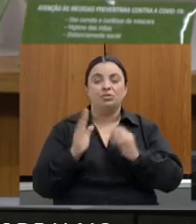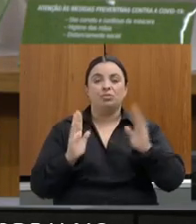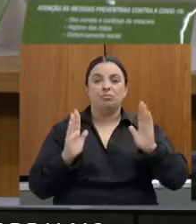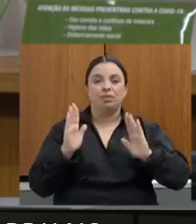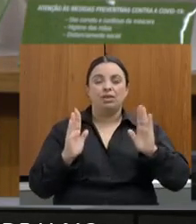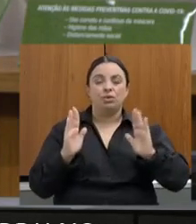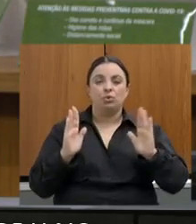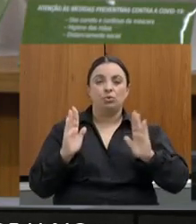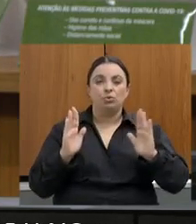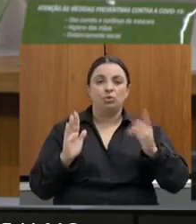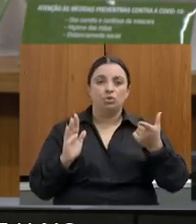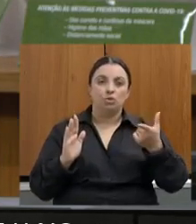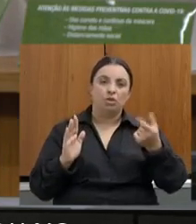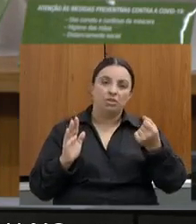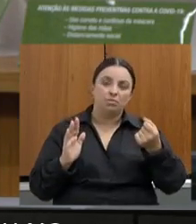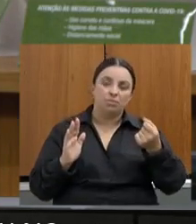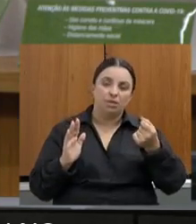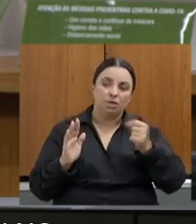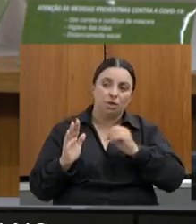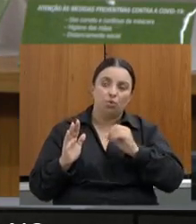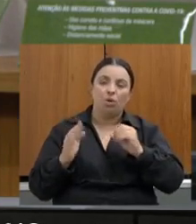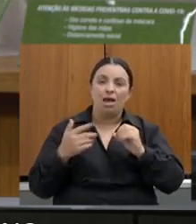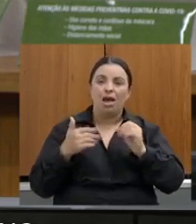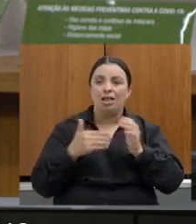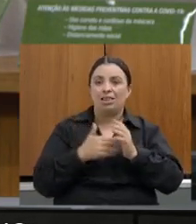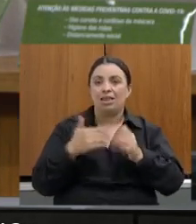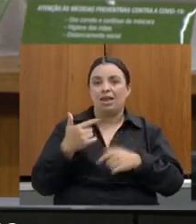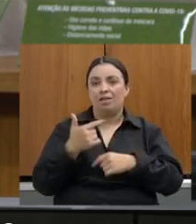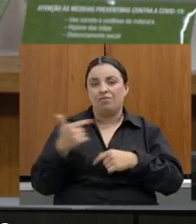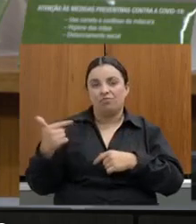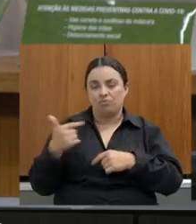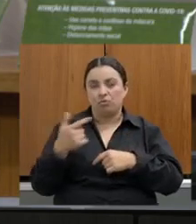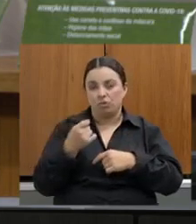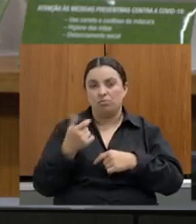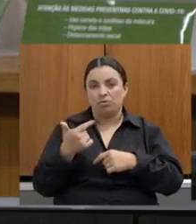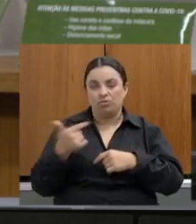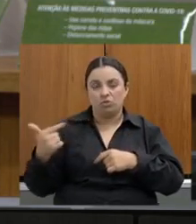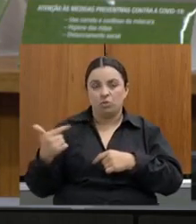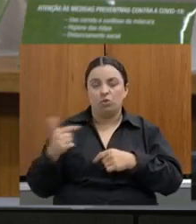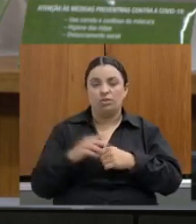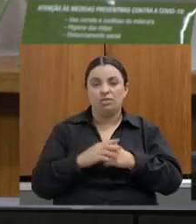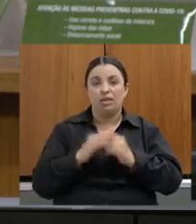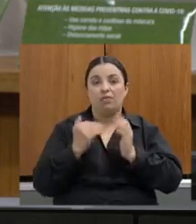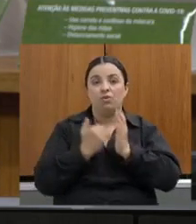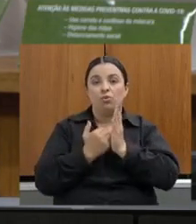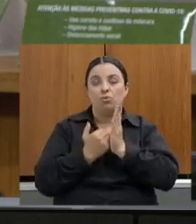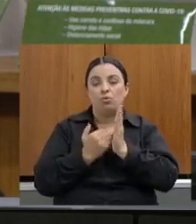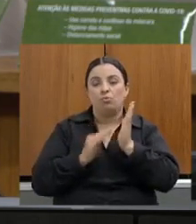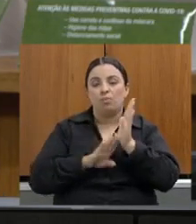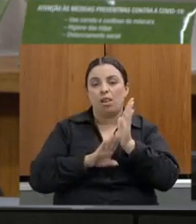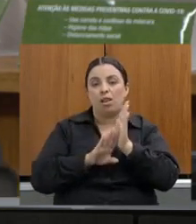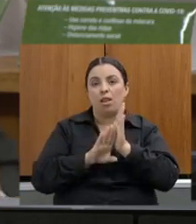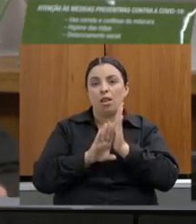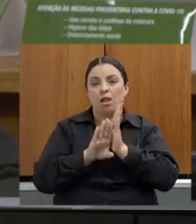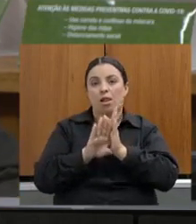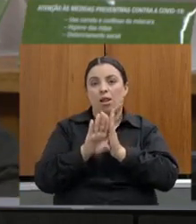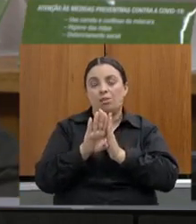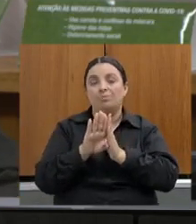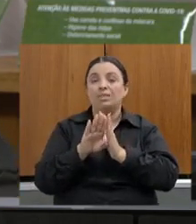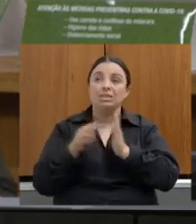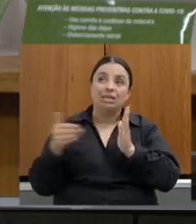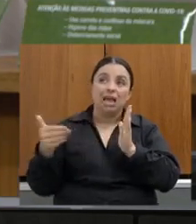portanto um belo saiu um crescimento de 20 para 21 e em 22 até esse momento